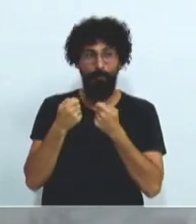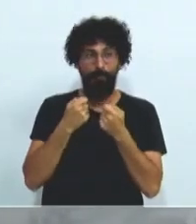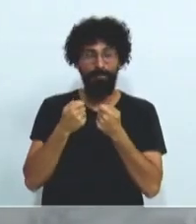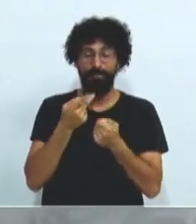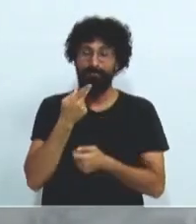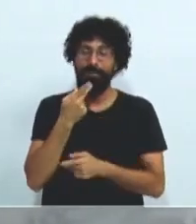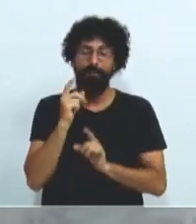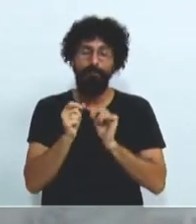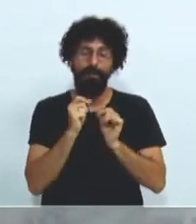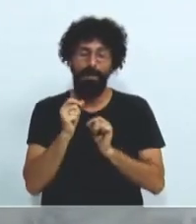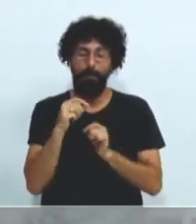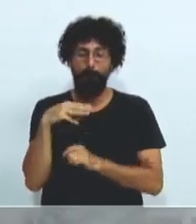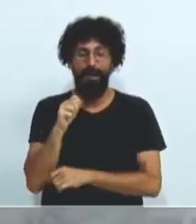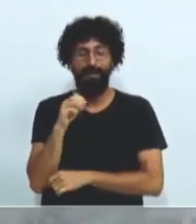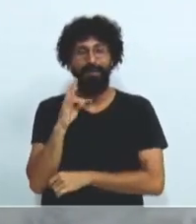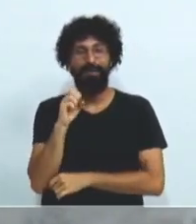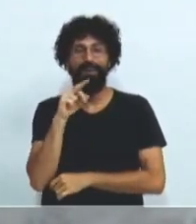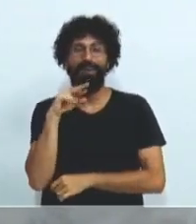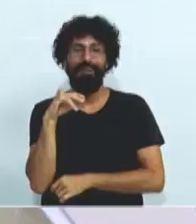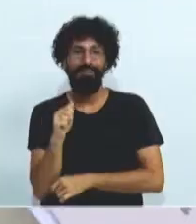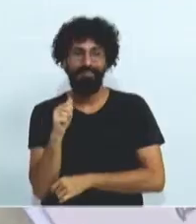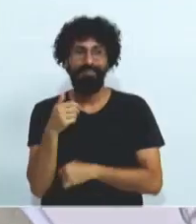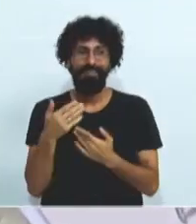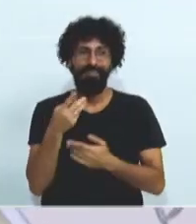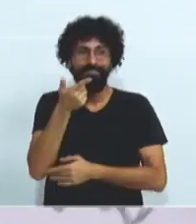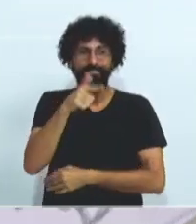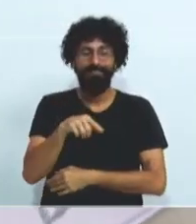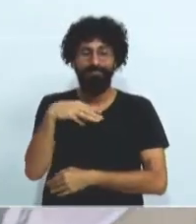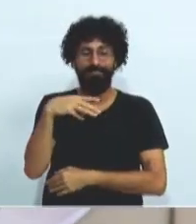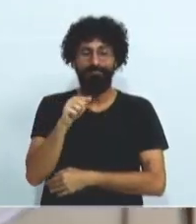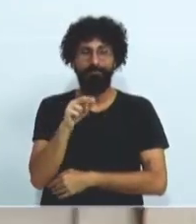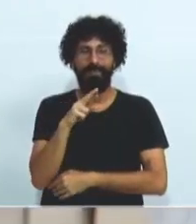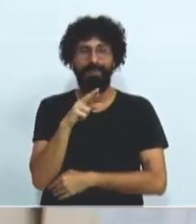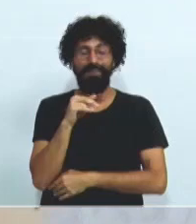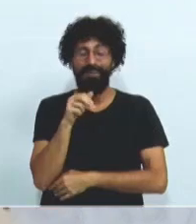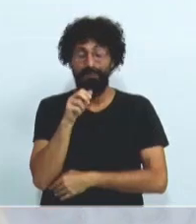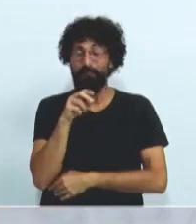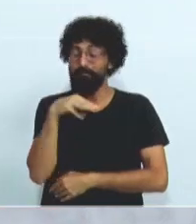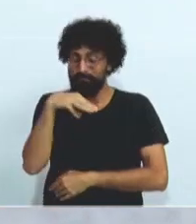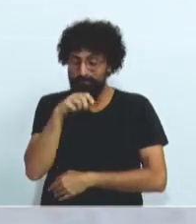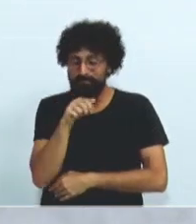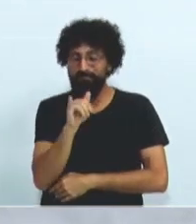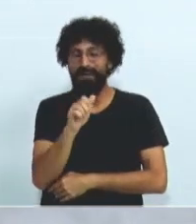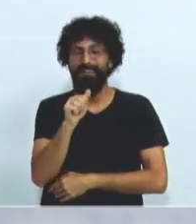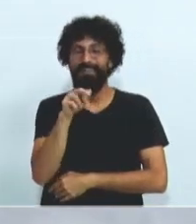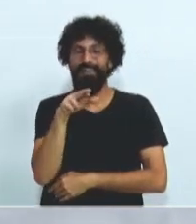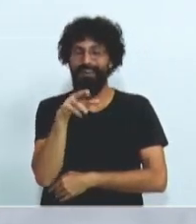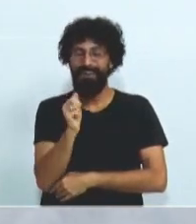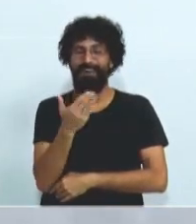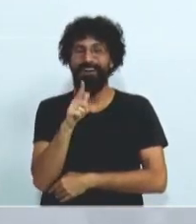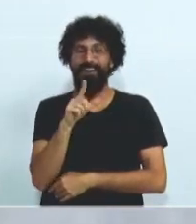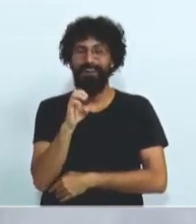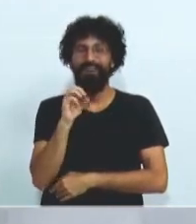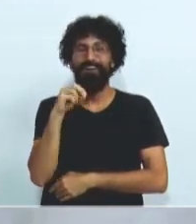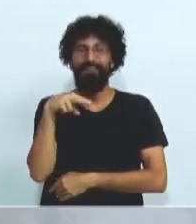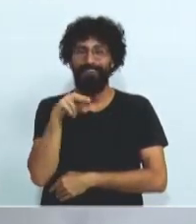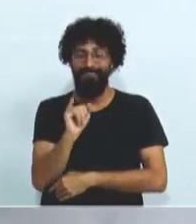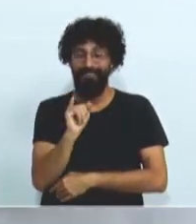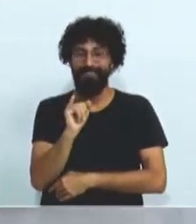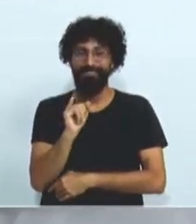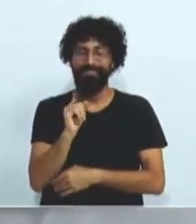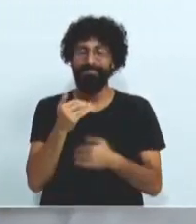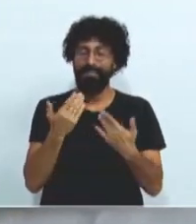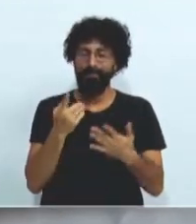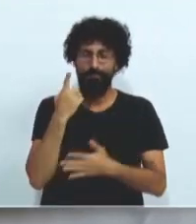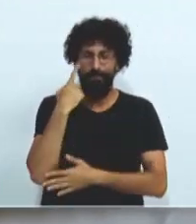vídeo. E, mais uma vez, a gente recebe a Mayara Leone aqui com a gente. Antes de conversar com a Mayara, a gente vai ver a matéria que ela